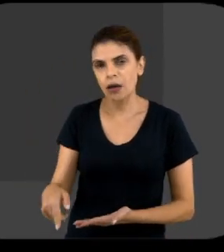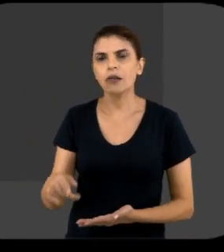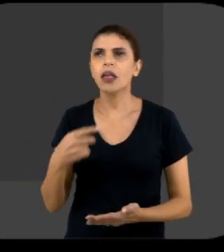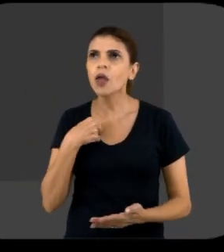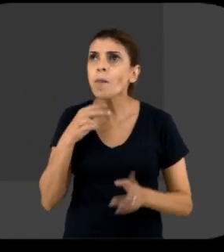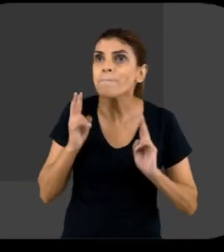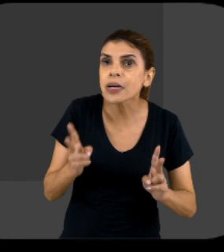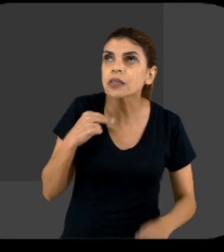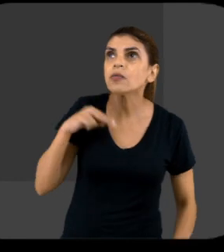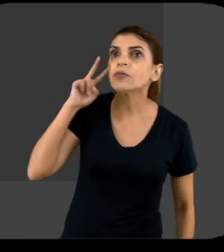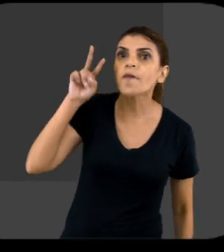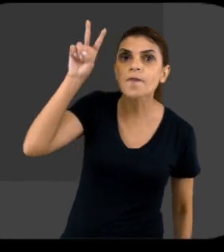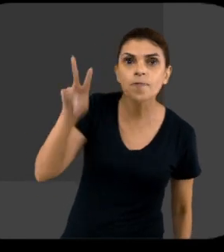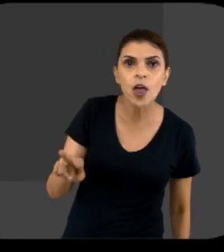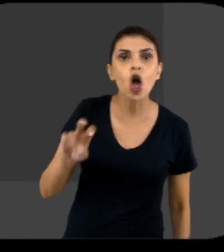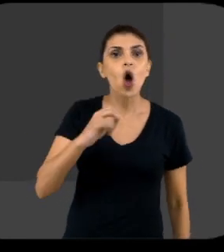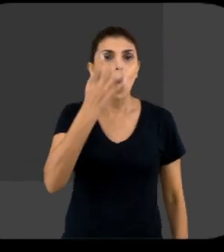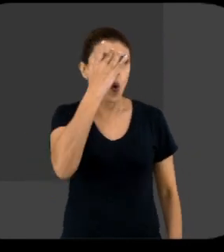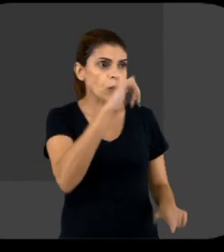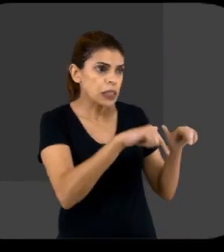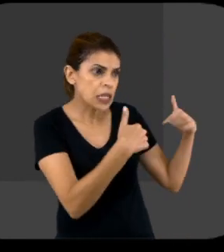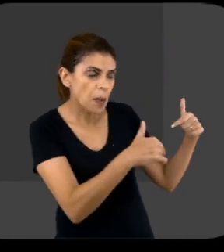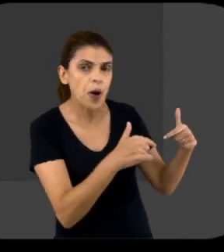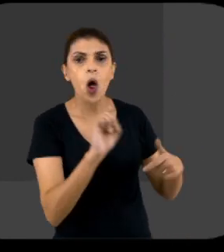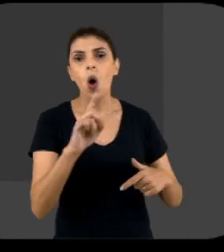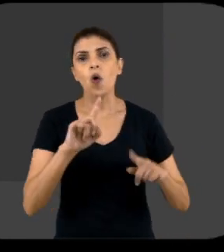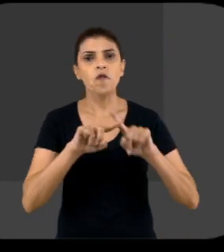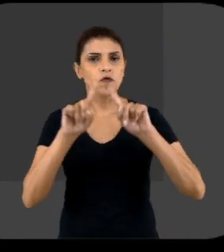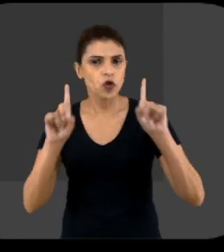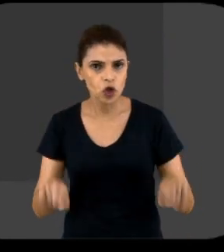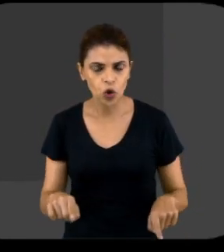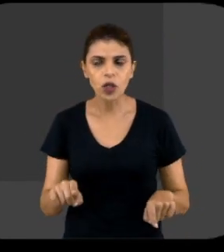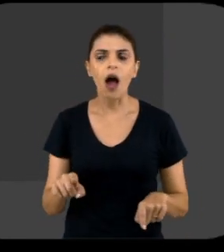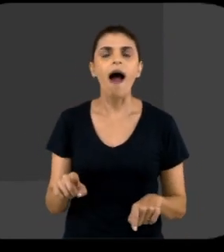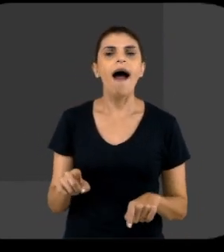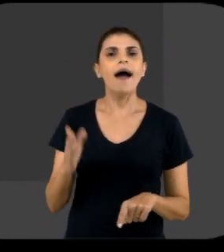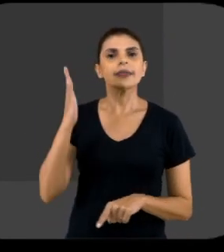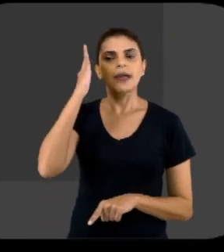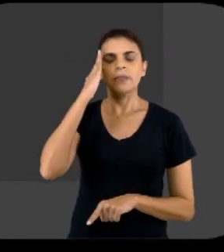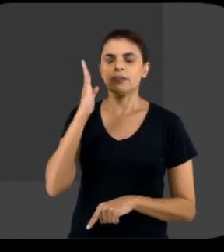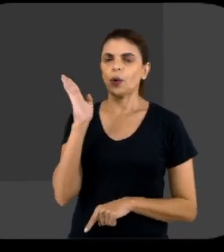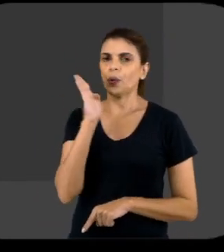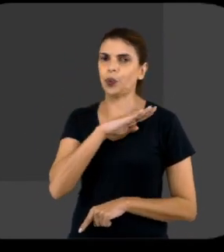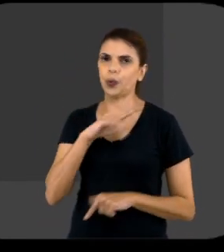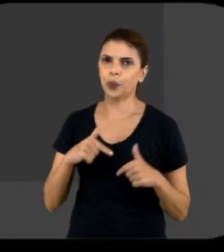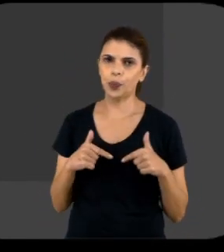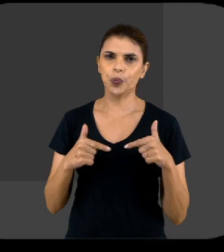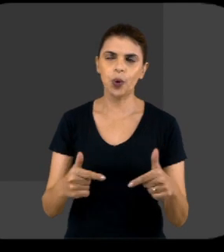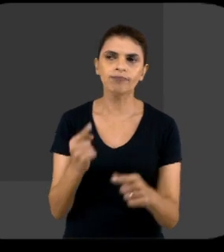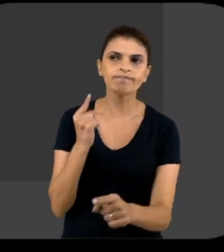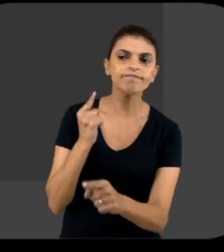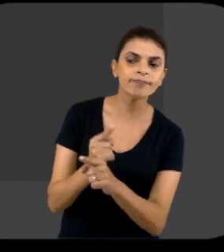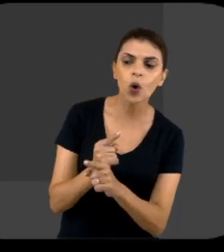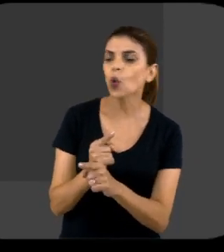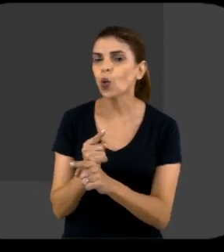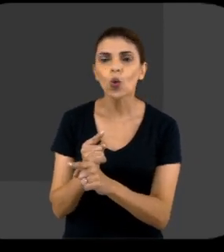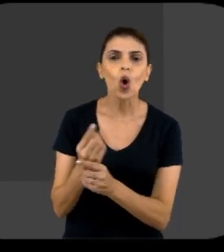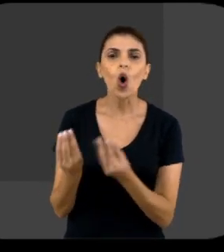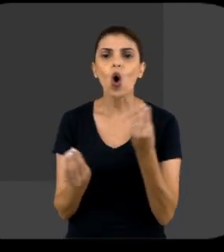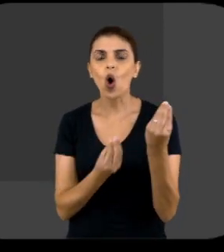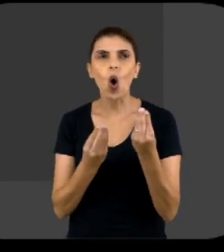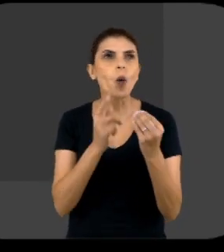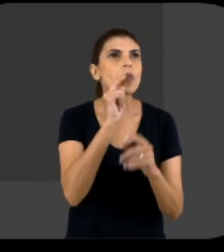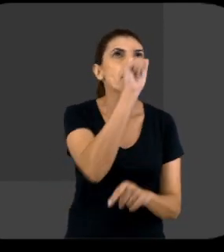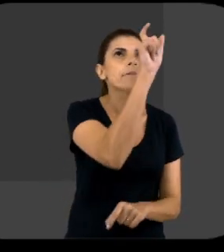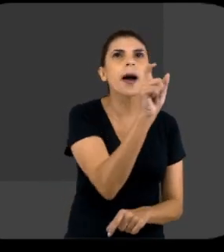pessoa ou os demais trabalhadores, funcionários que estão em volta precisam imediatamente identificar ali qual é o fluxo